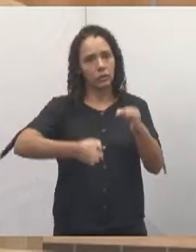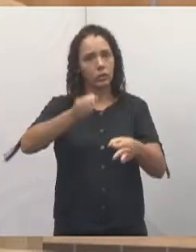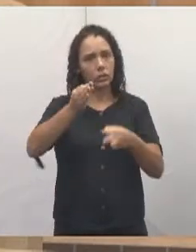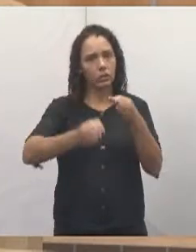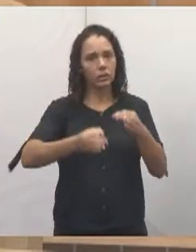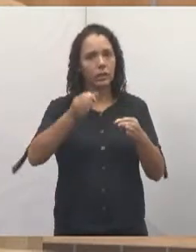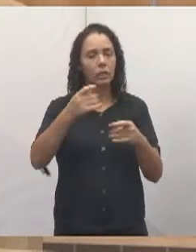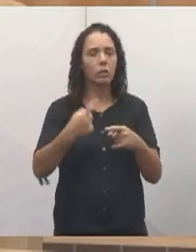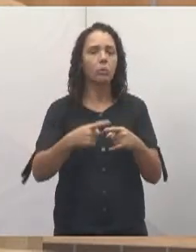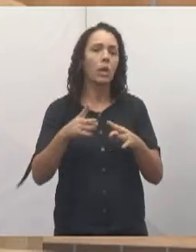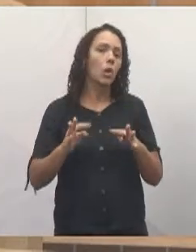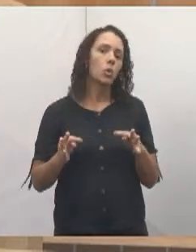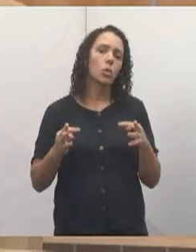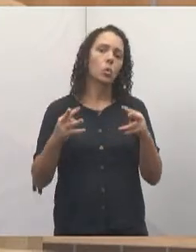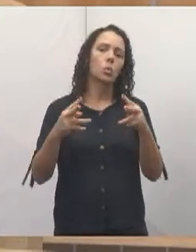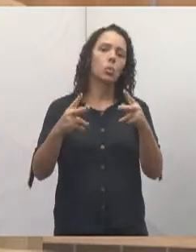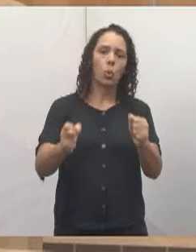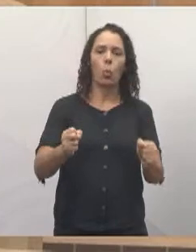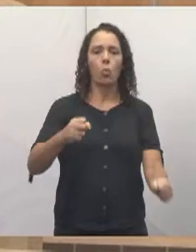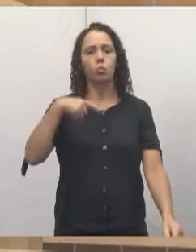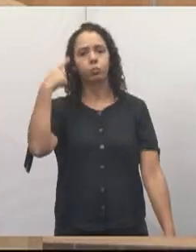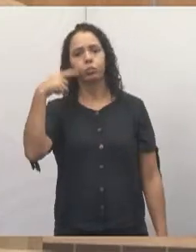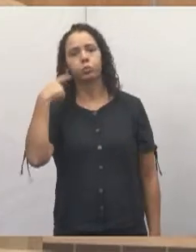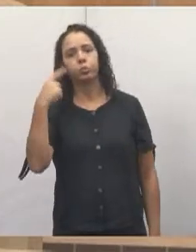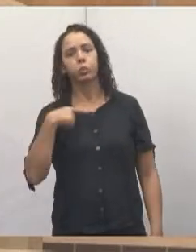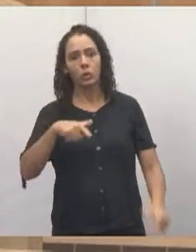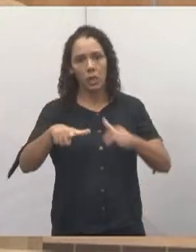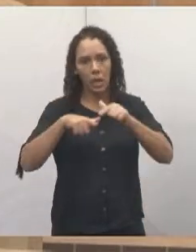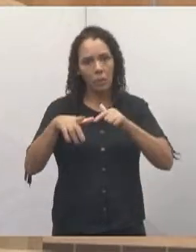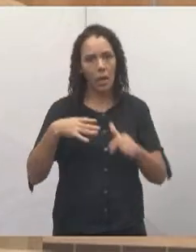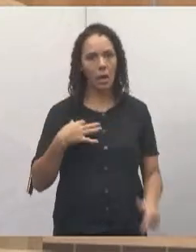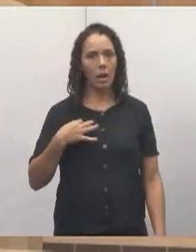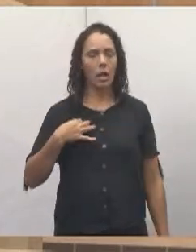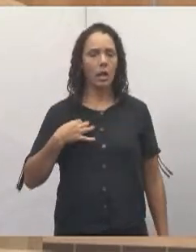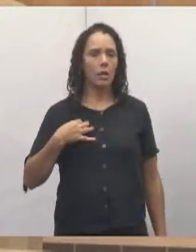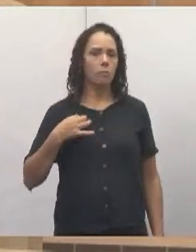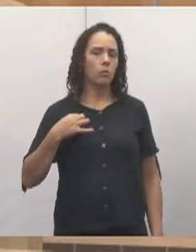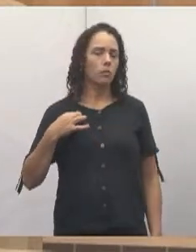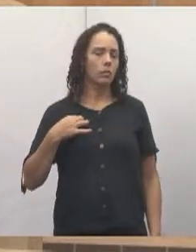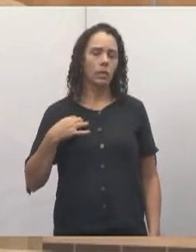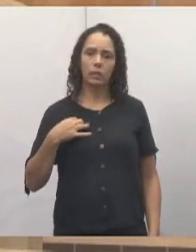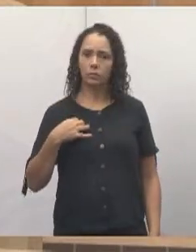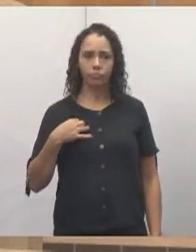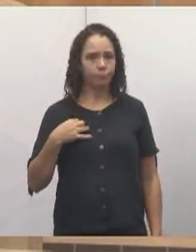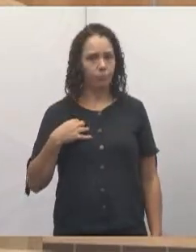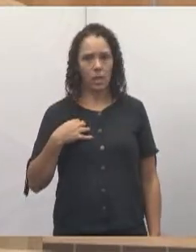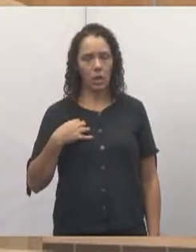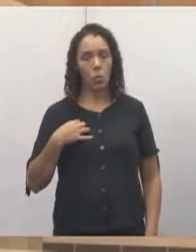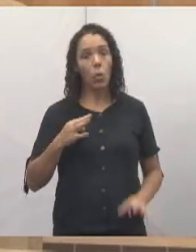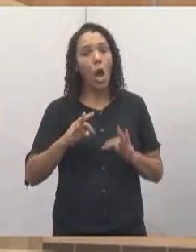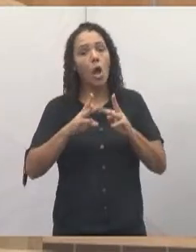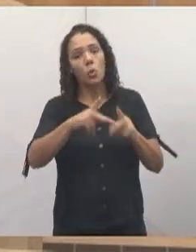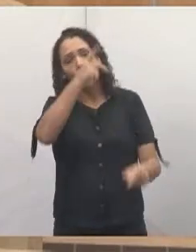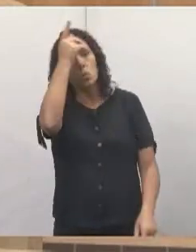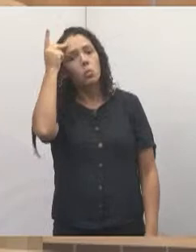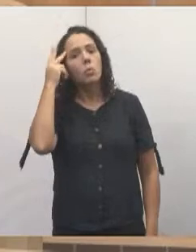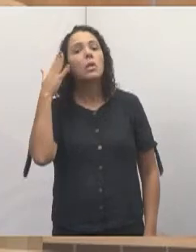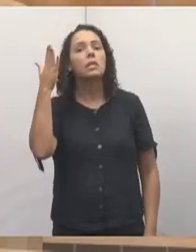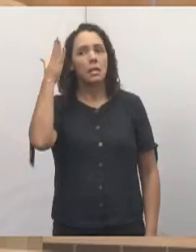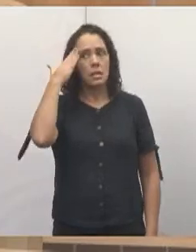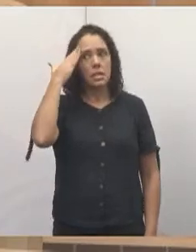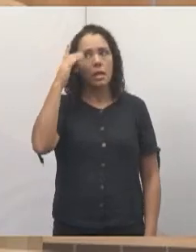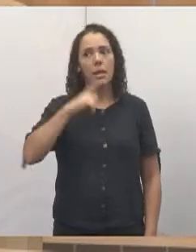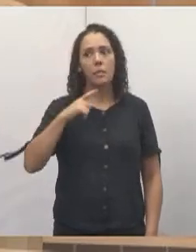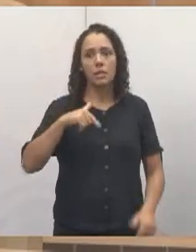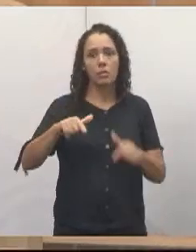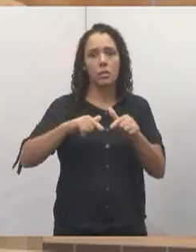são todos os advogados que fazem, e não é toda a população que acaba conhecimento e serviço.